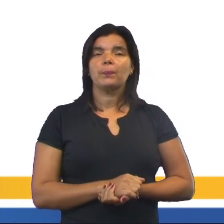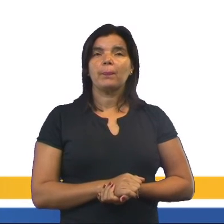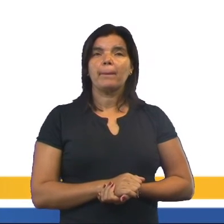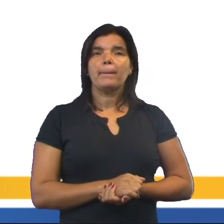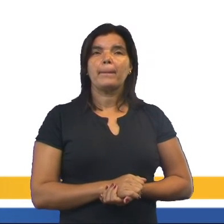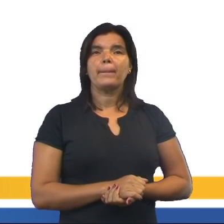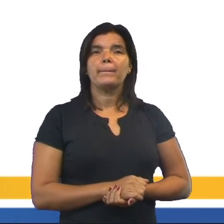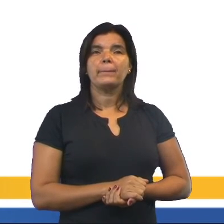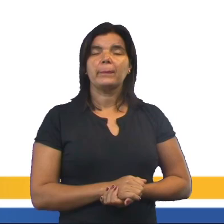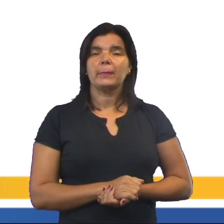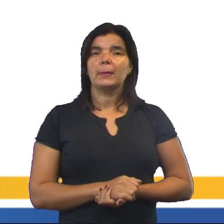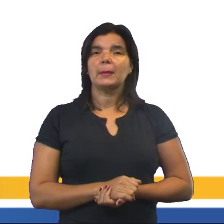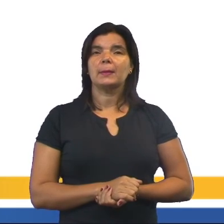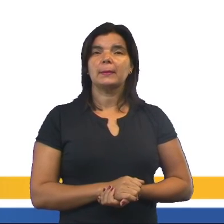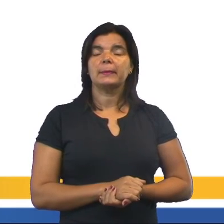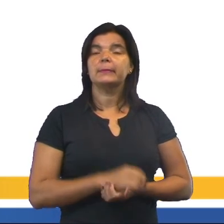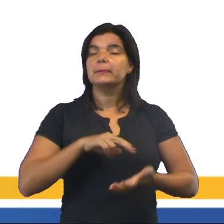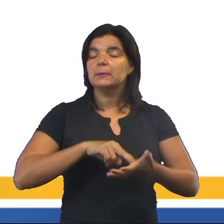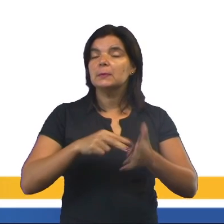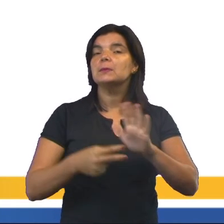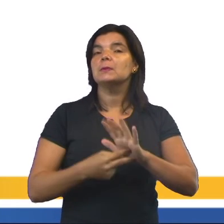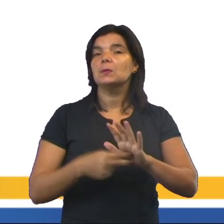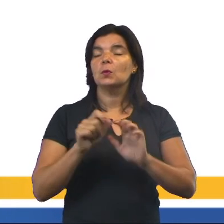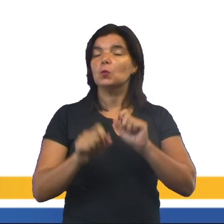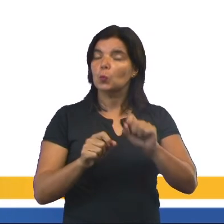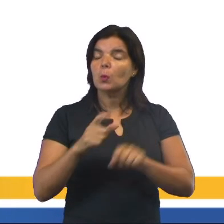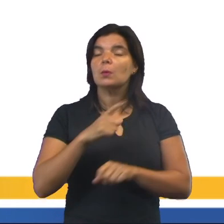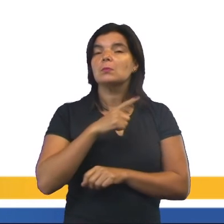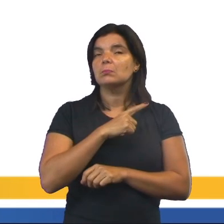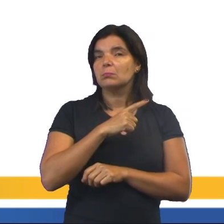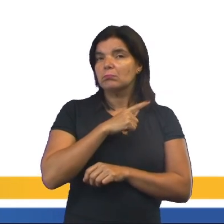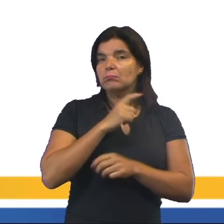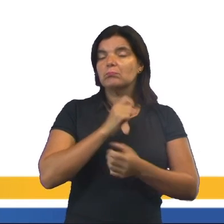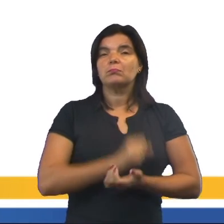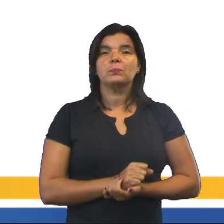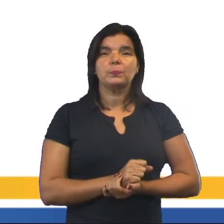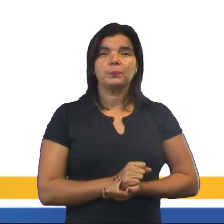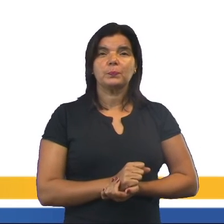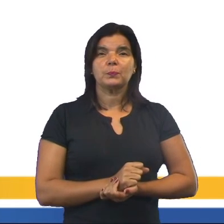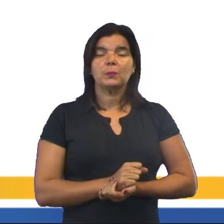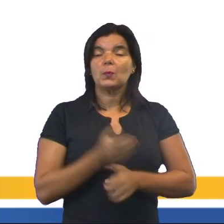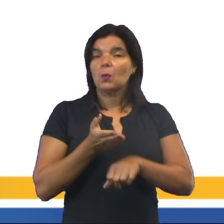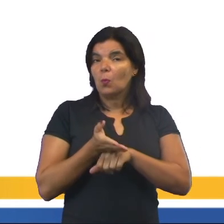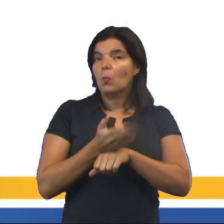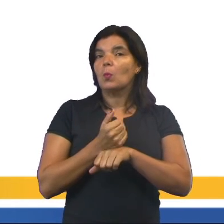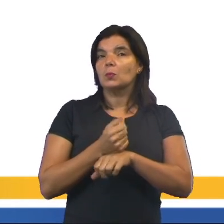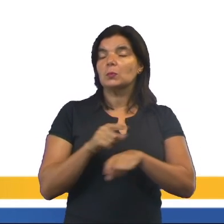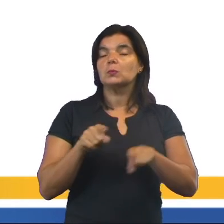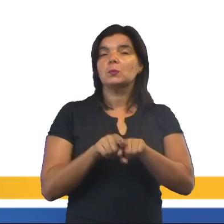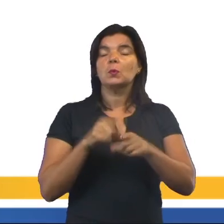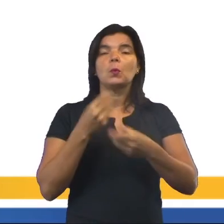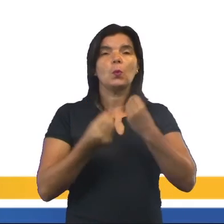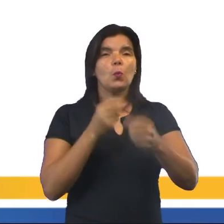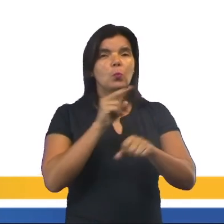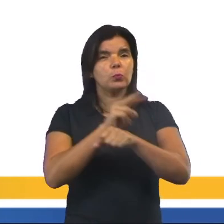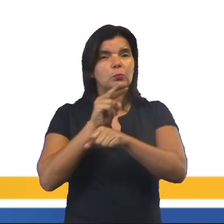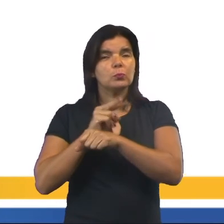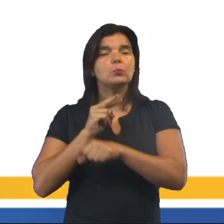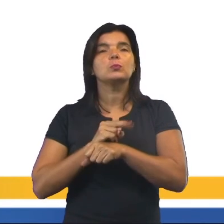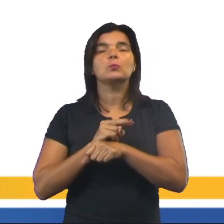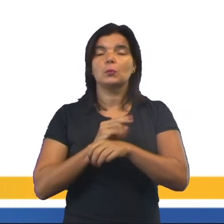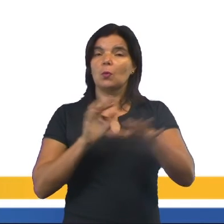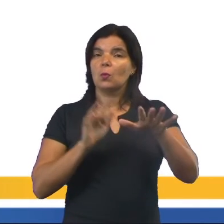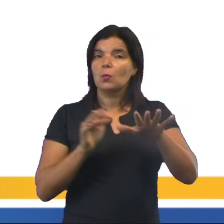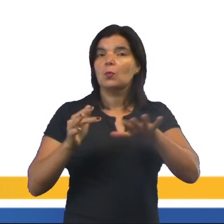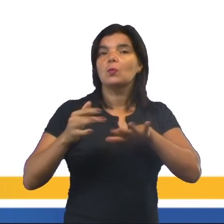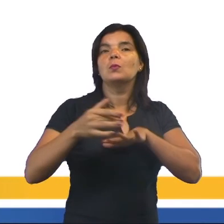Chief Listening Officer, e aí esse tem muito a ver com o anterior, né, com o que cuida da parte da mídia